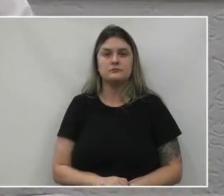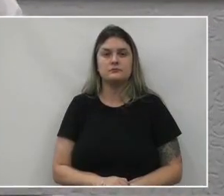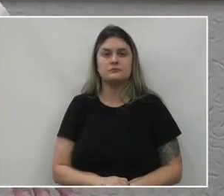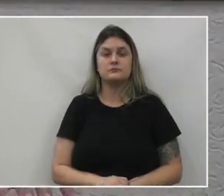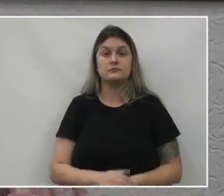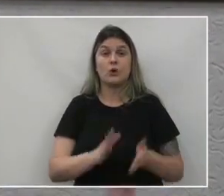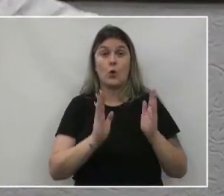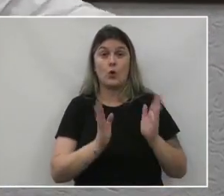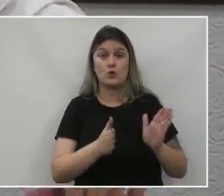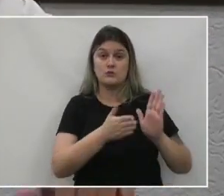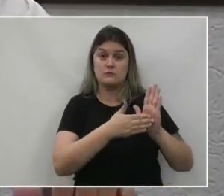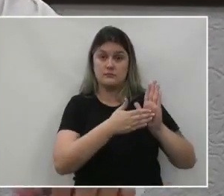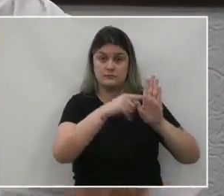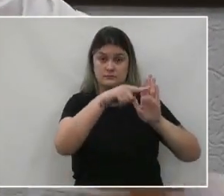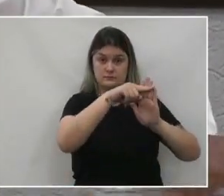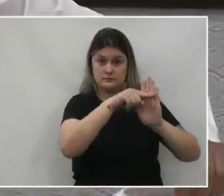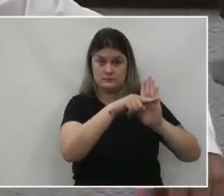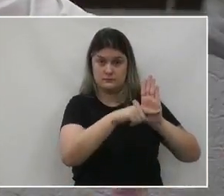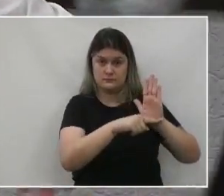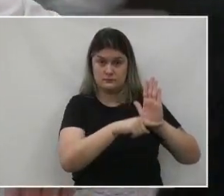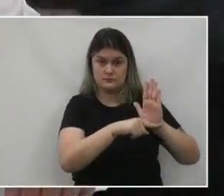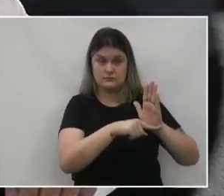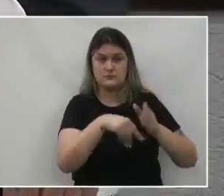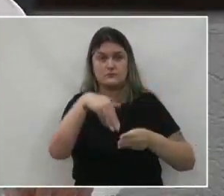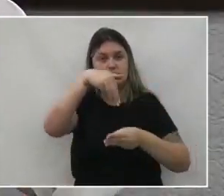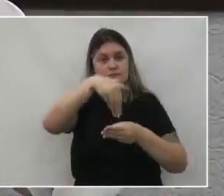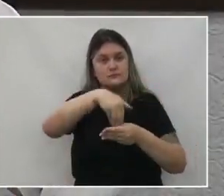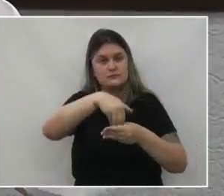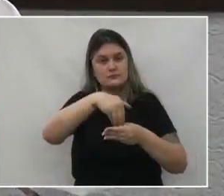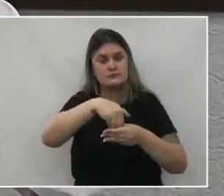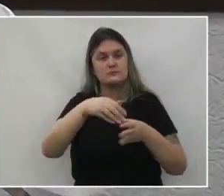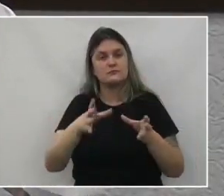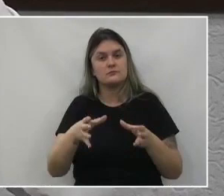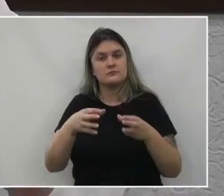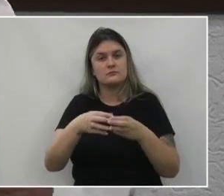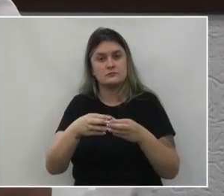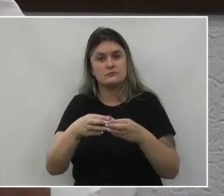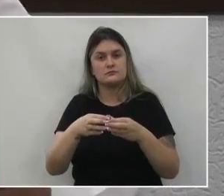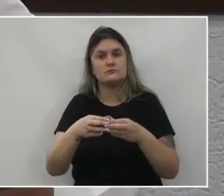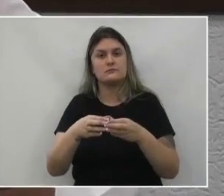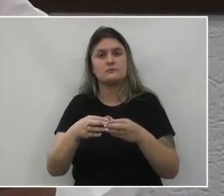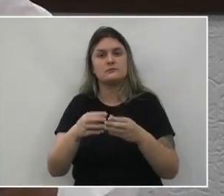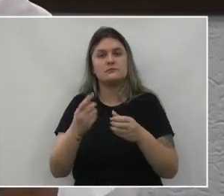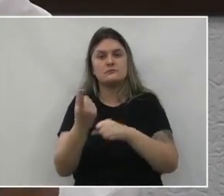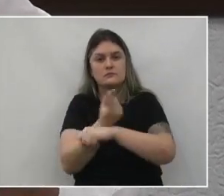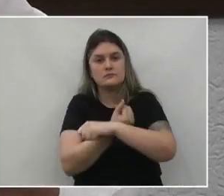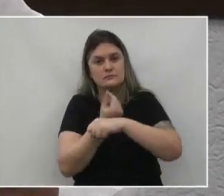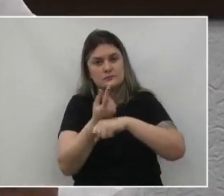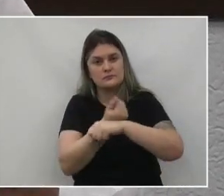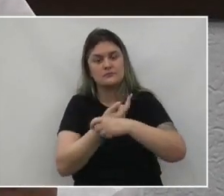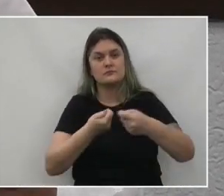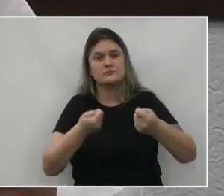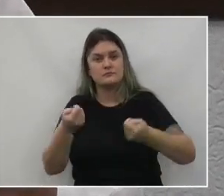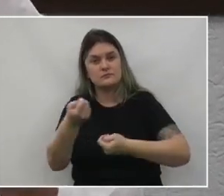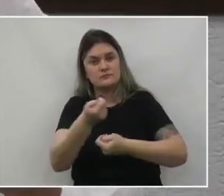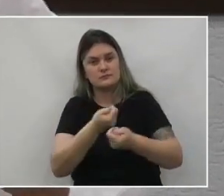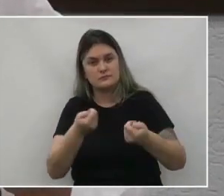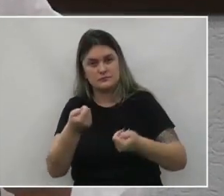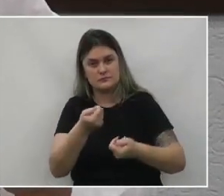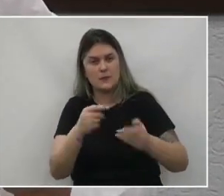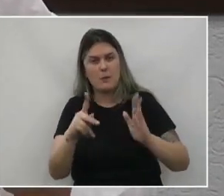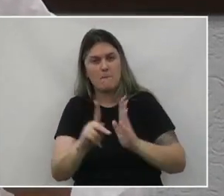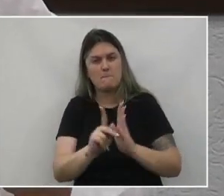Matéria da ordem do dia votação do parecer fundamentado da comissão de finanças orçamento e